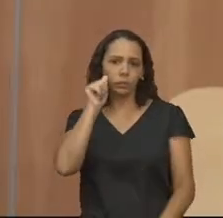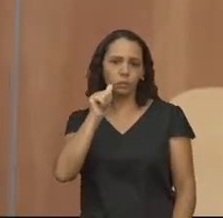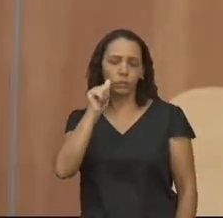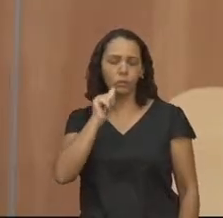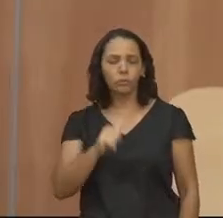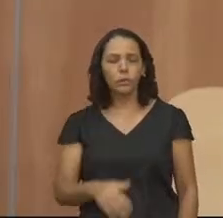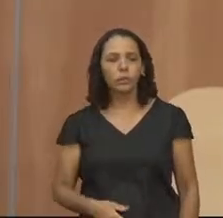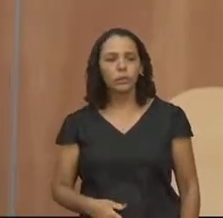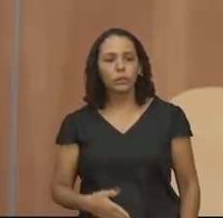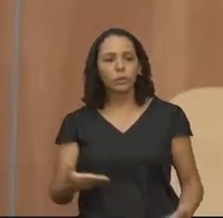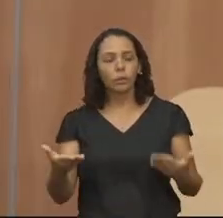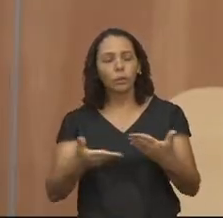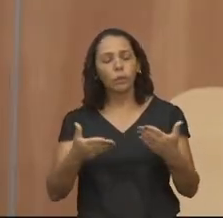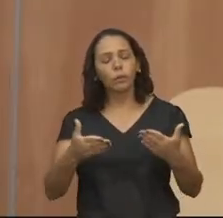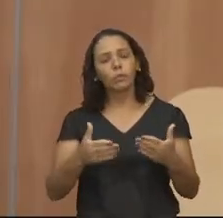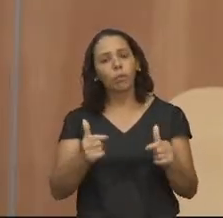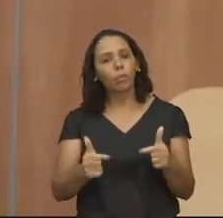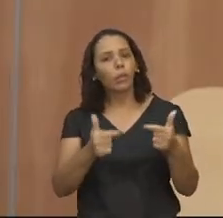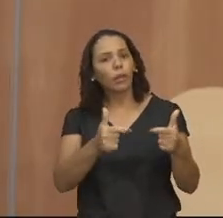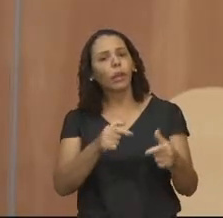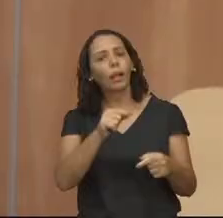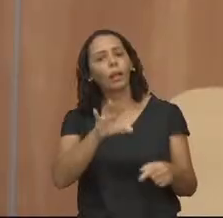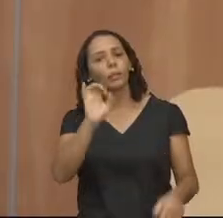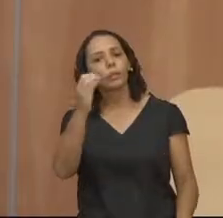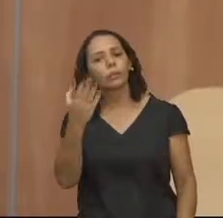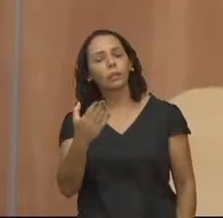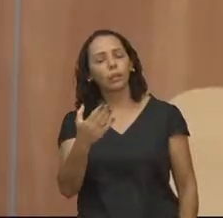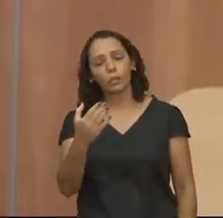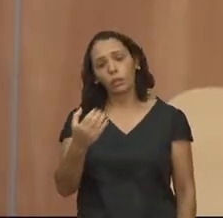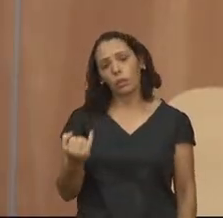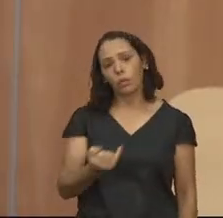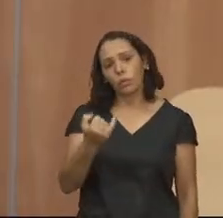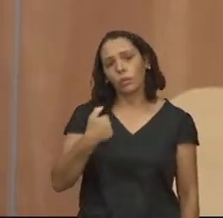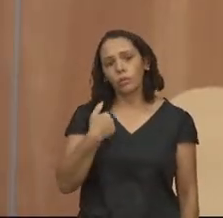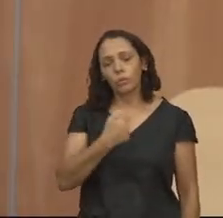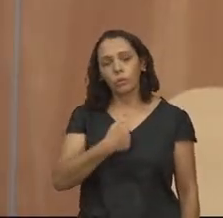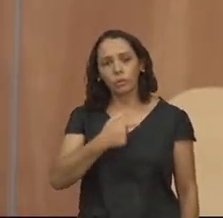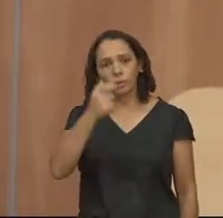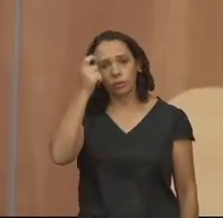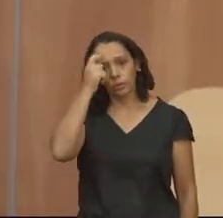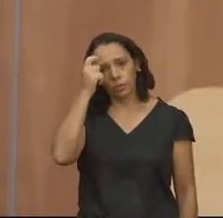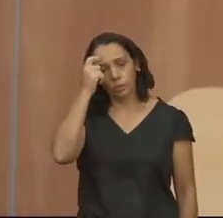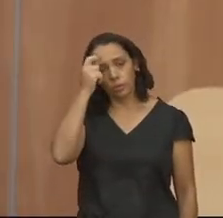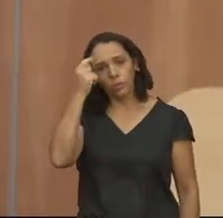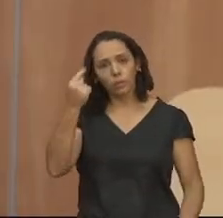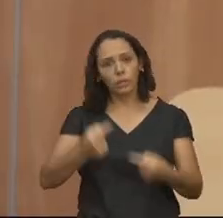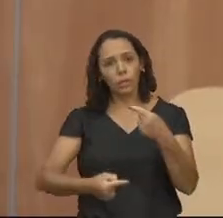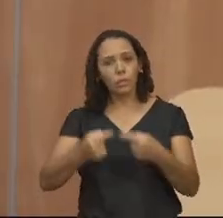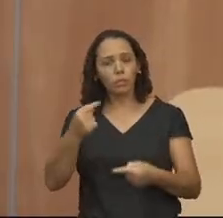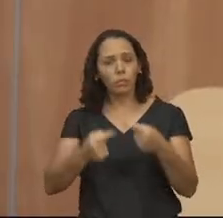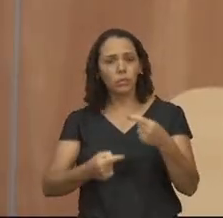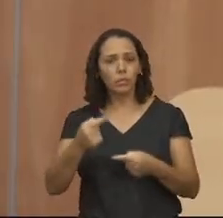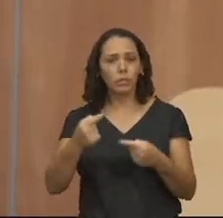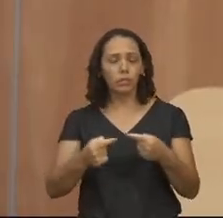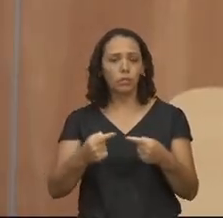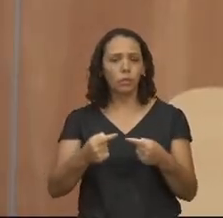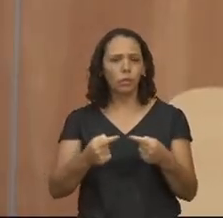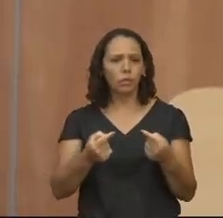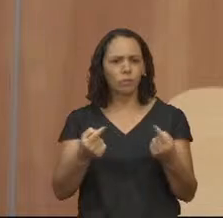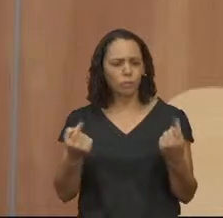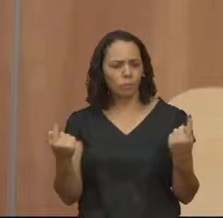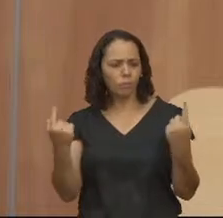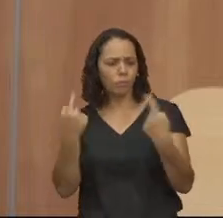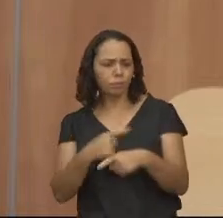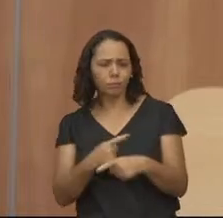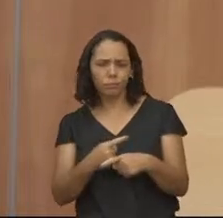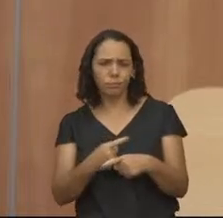de Gaza, é importante nós brasileiros termos essa conscientização, que essa política agressiva de atacar a esquerda, a direita,